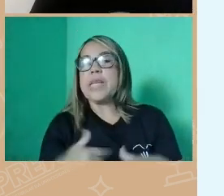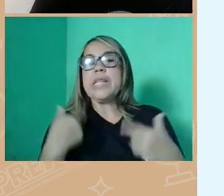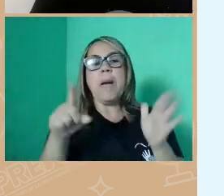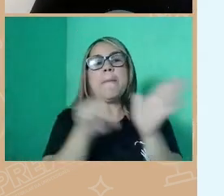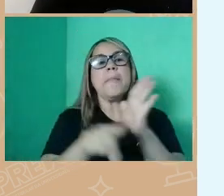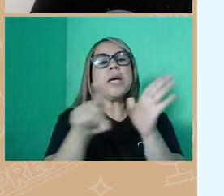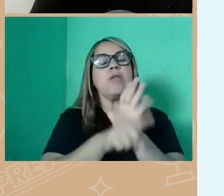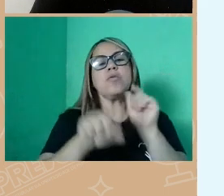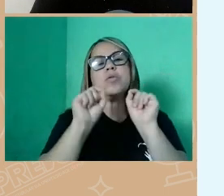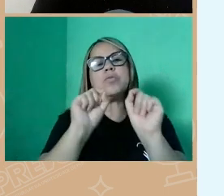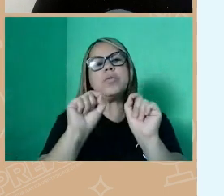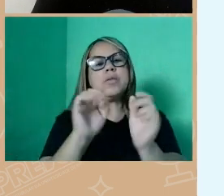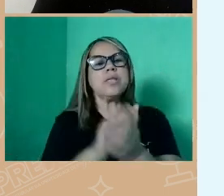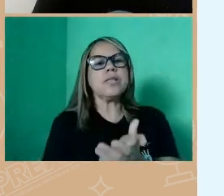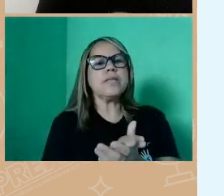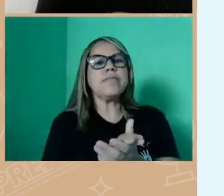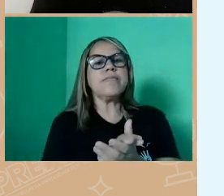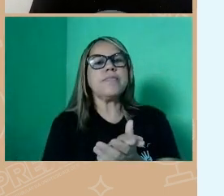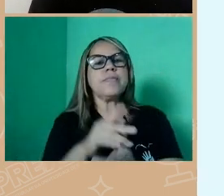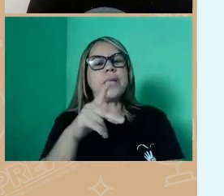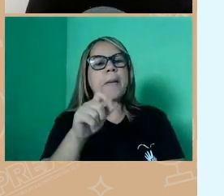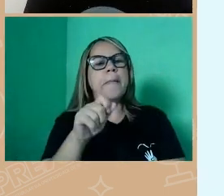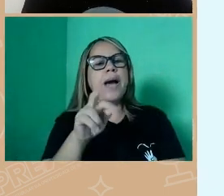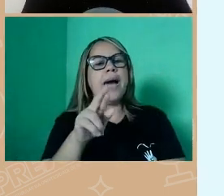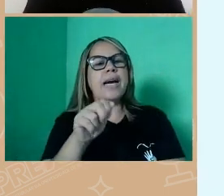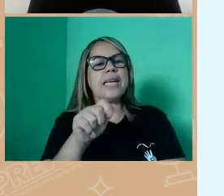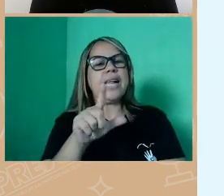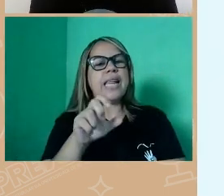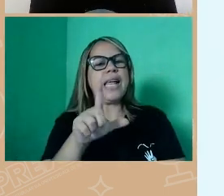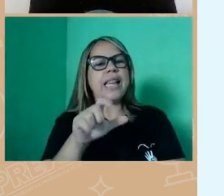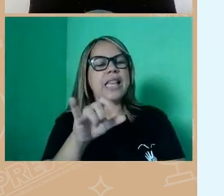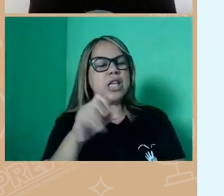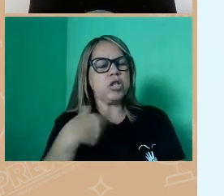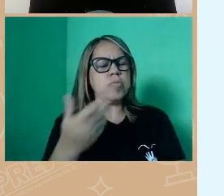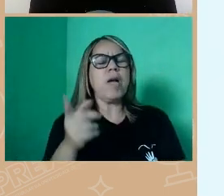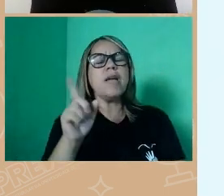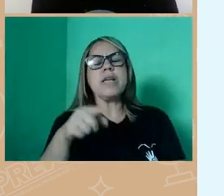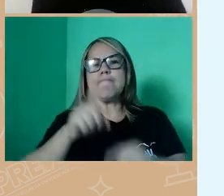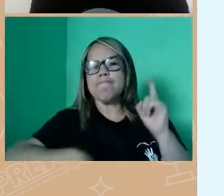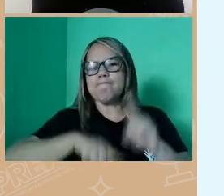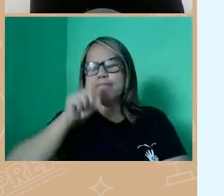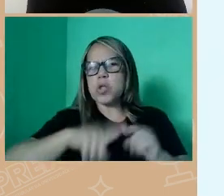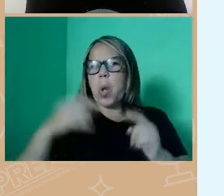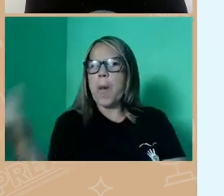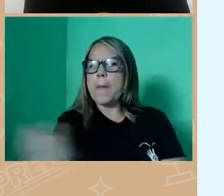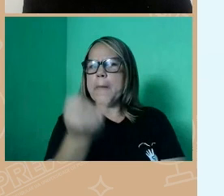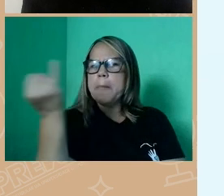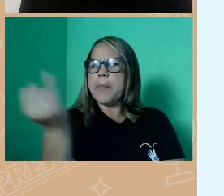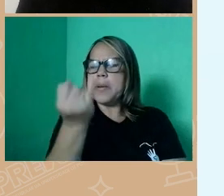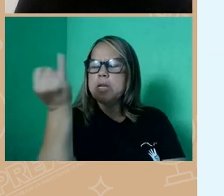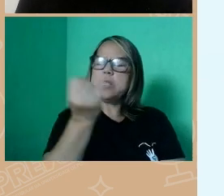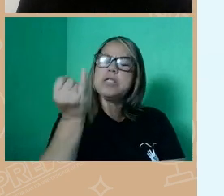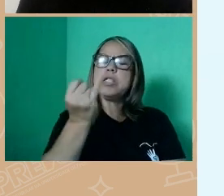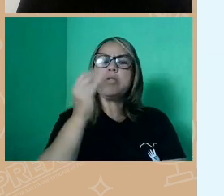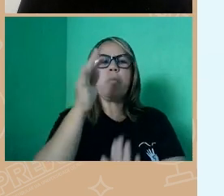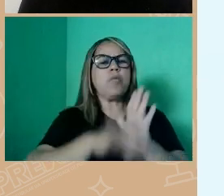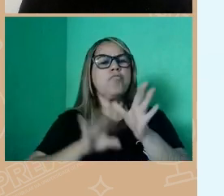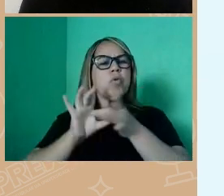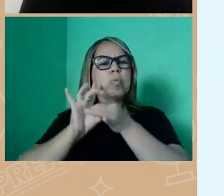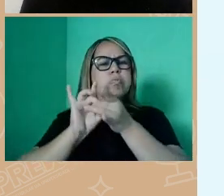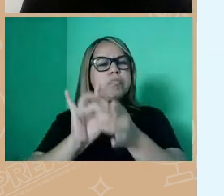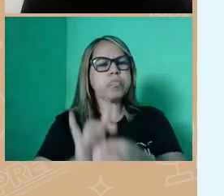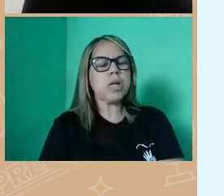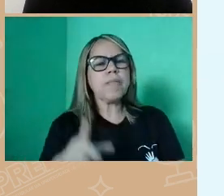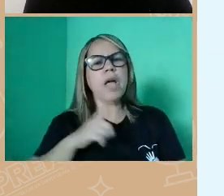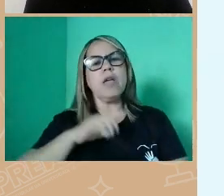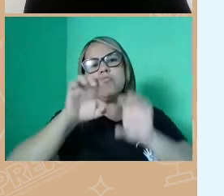seguinte, o paralelismo, recurso importante para um texto com coesão, consiste no uso de